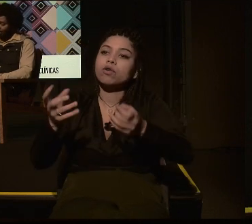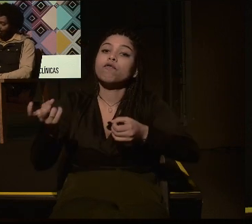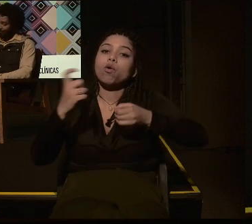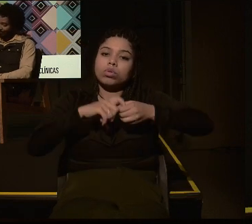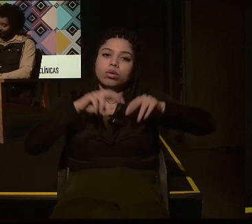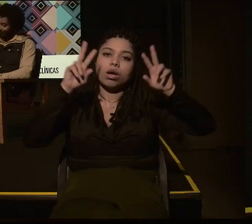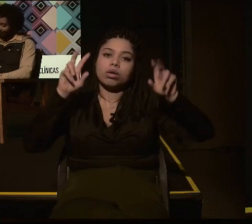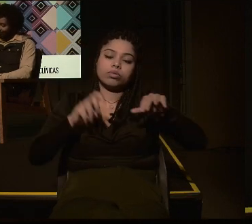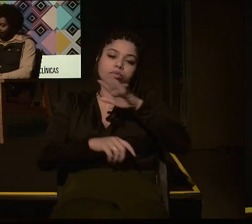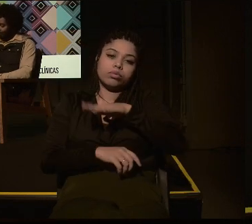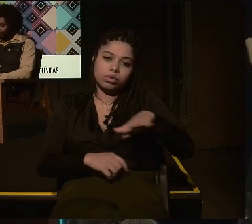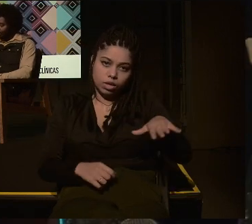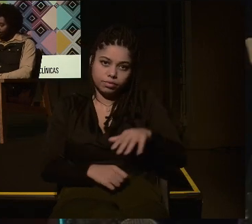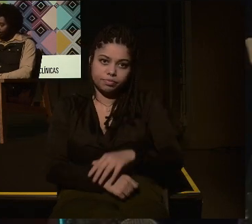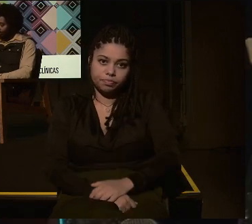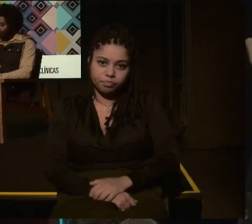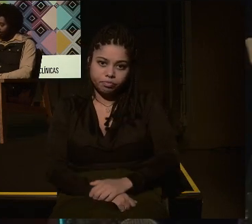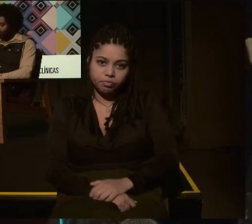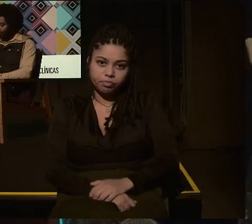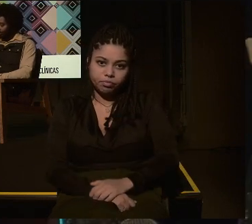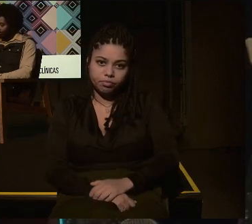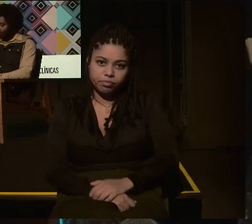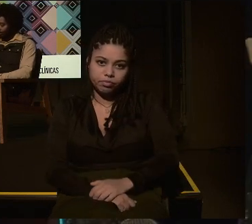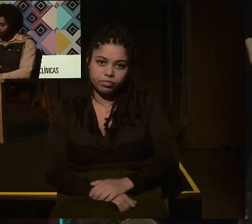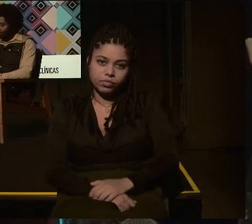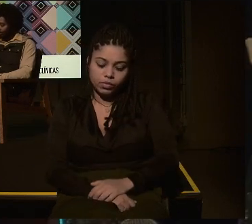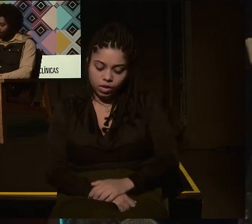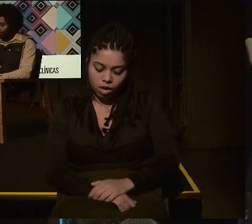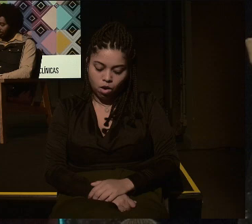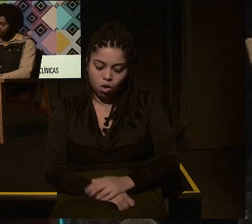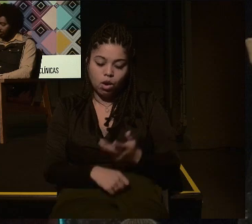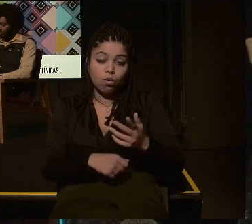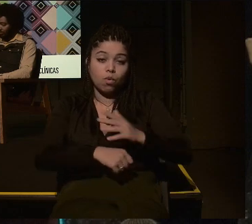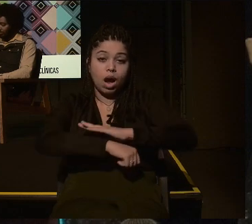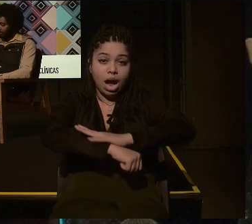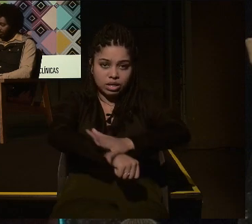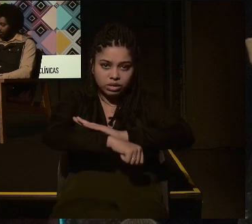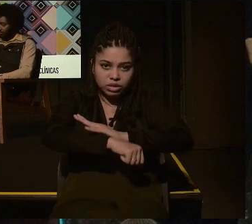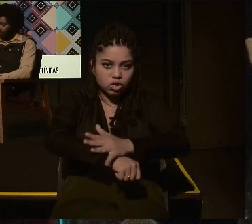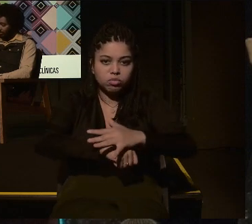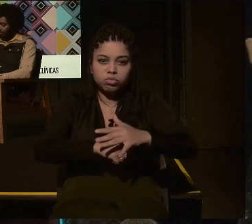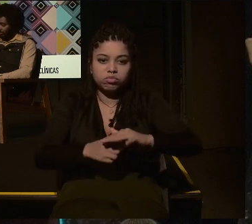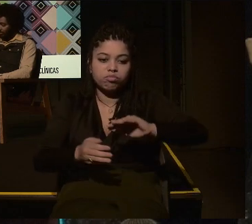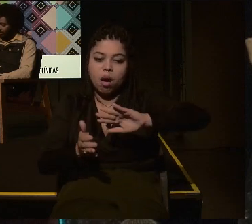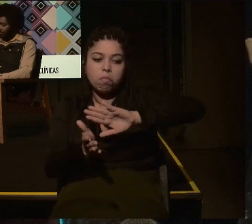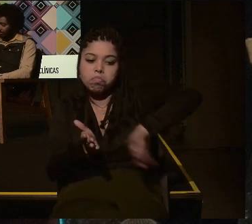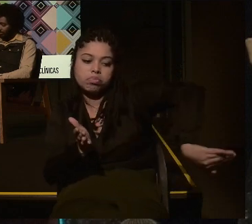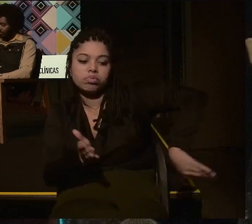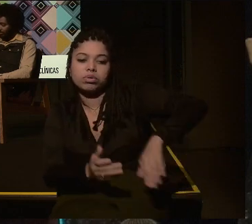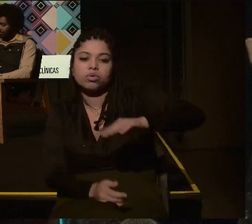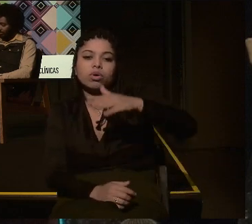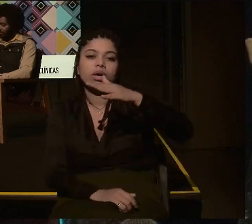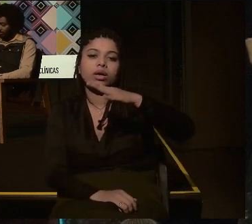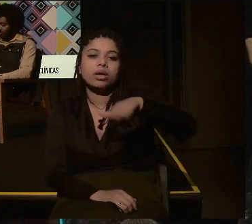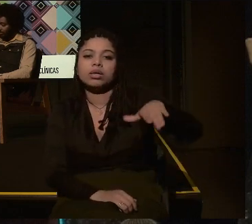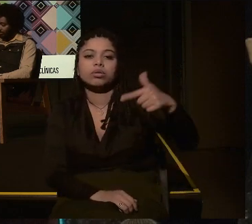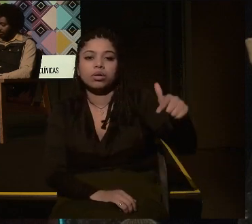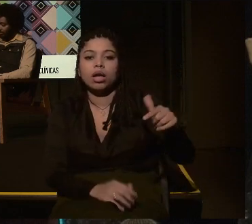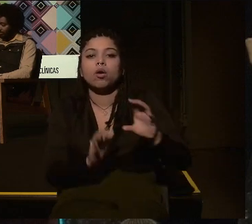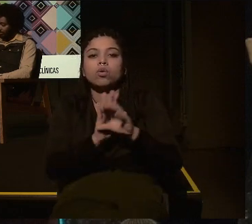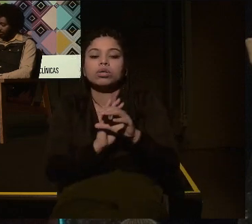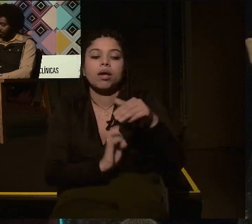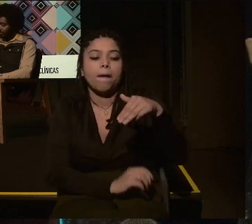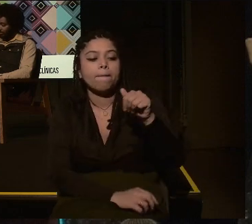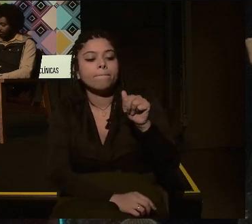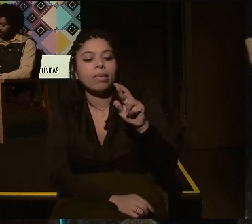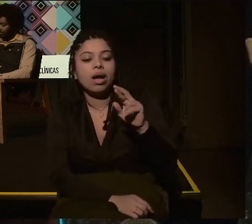questão, o racismo ele é descriançável. E o descriançar é um conceito da Maria Cristina